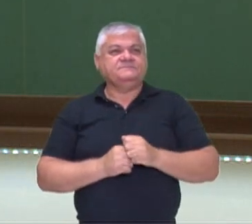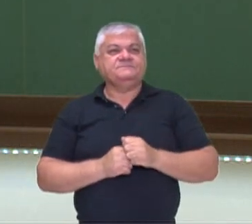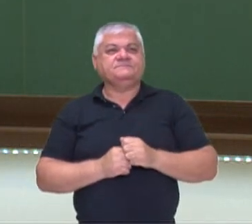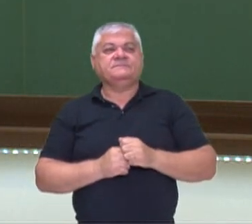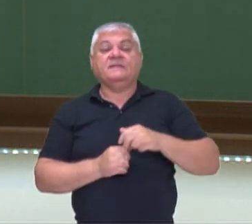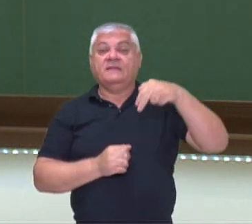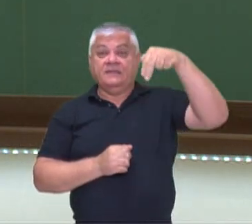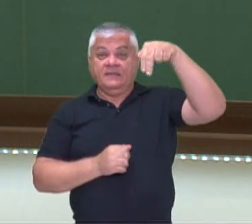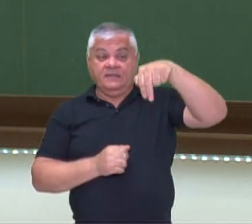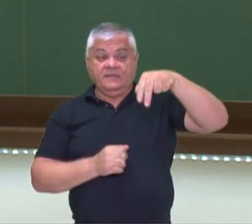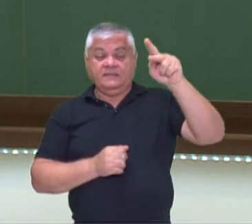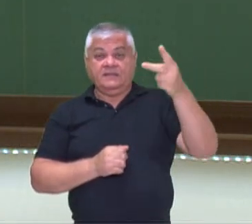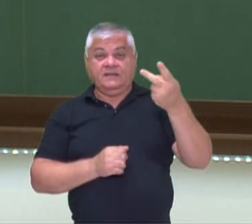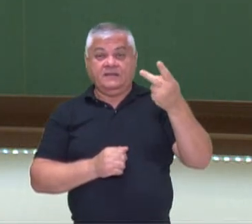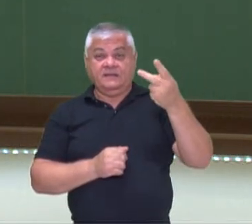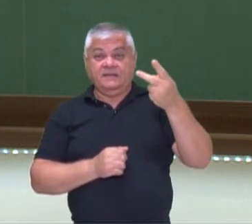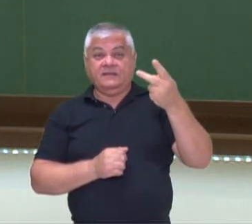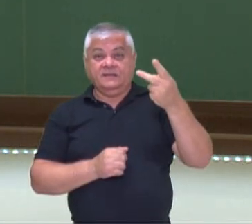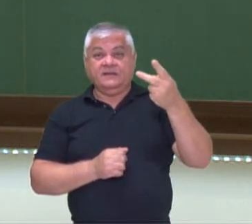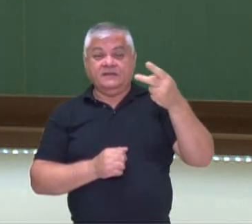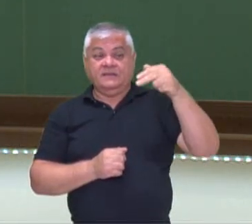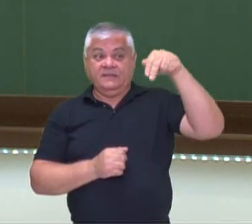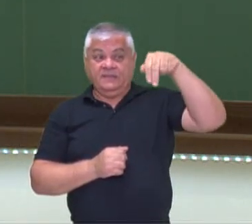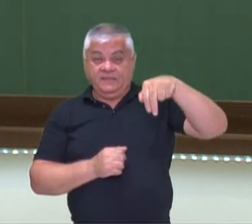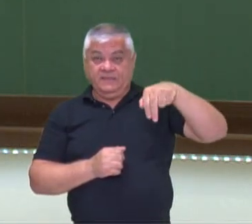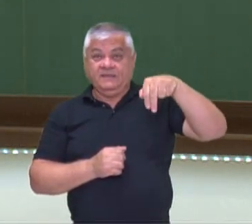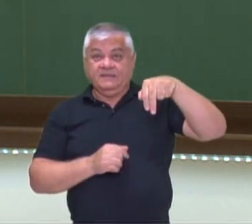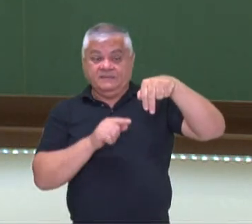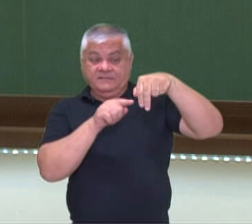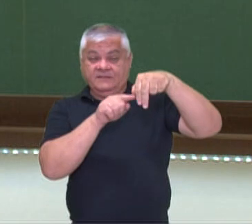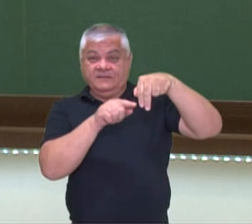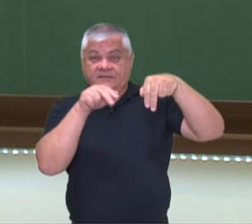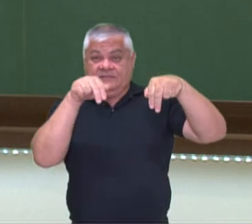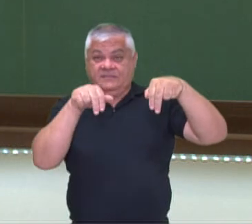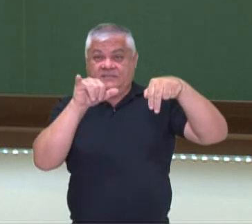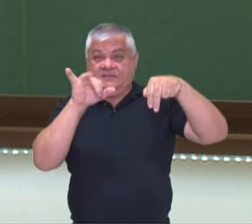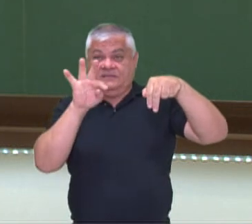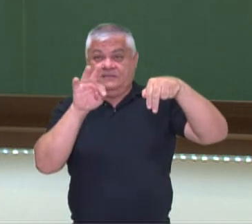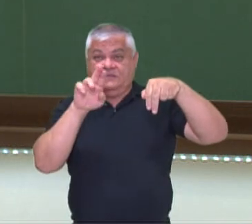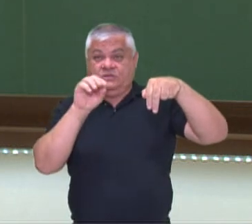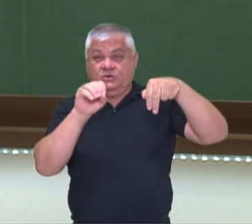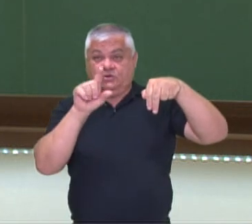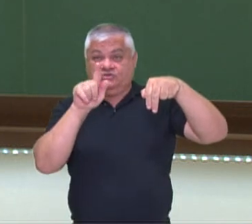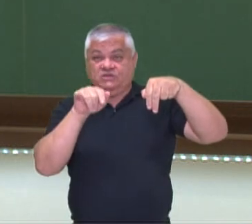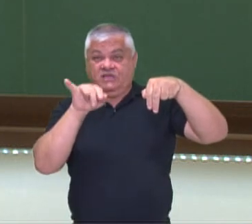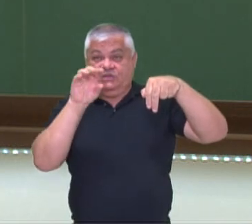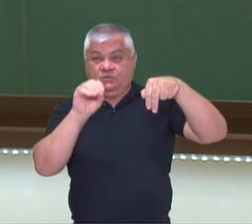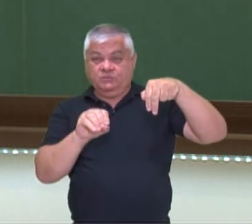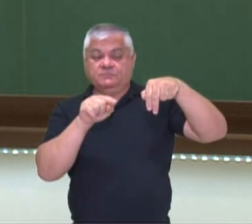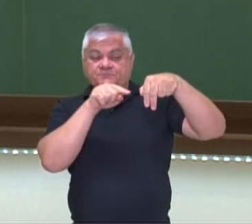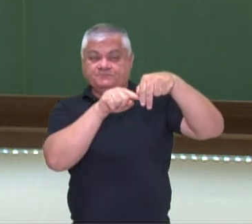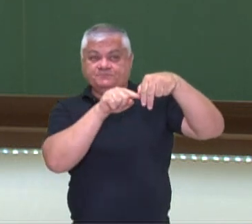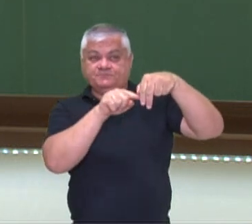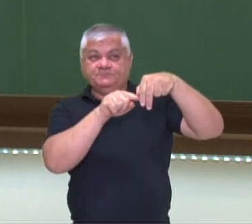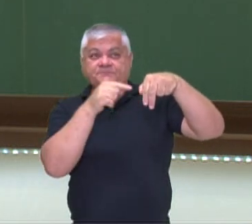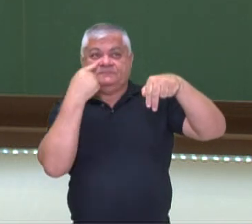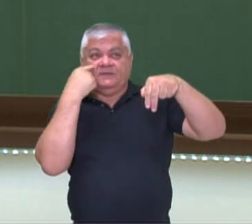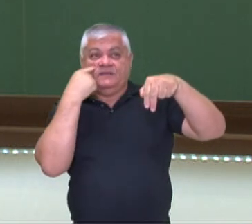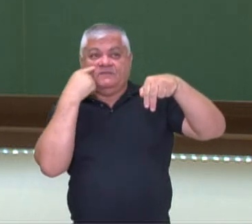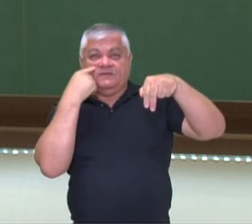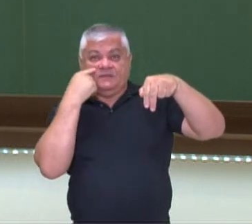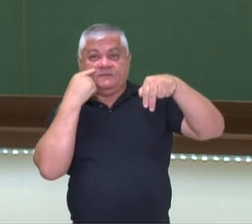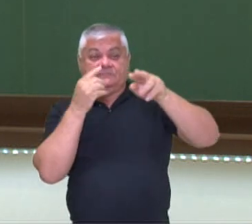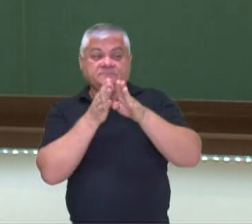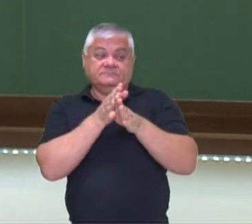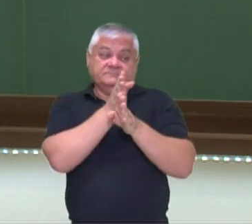aqui, ó. Quando eu pego N, o nitrogênio, a nossa seta está aqui, então a esquerda é